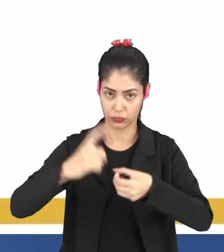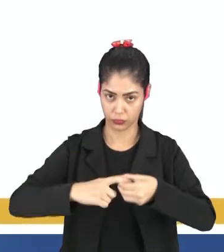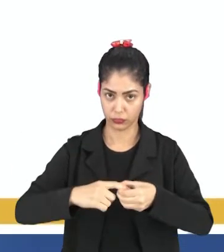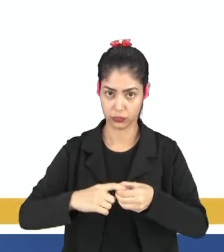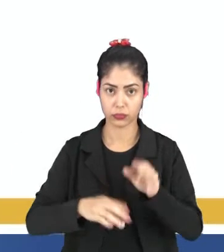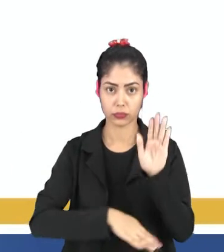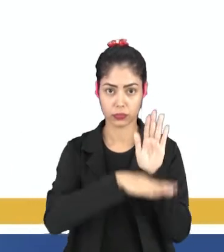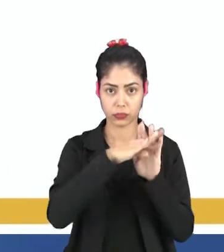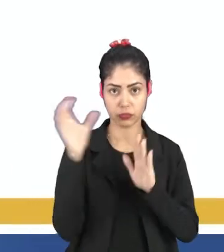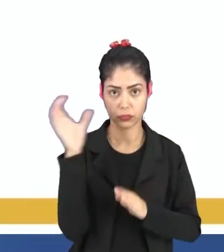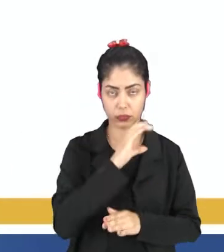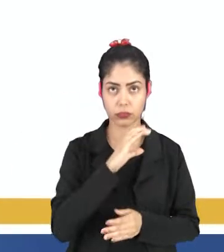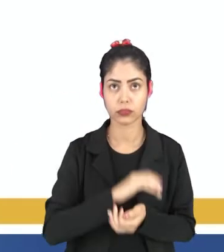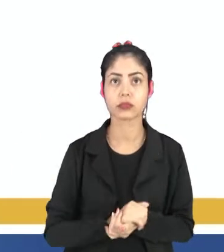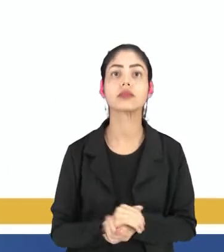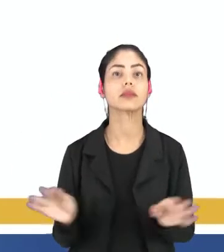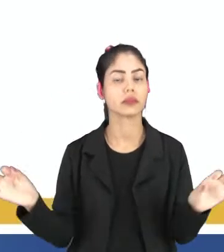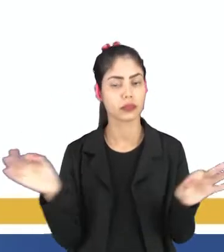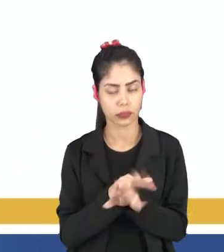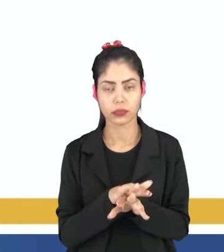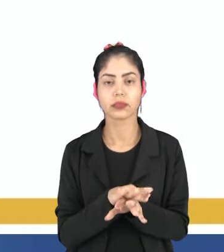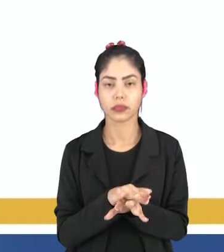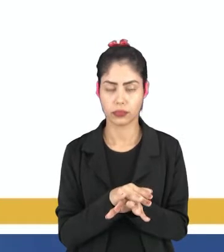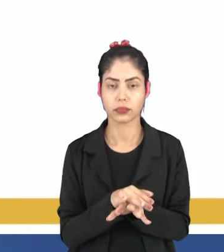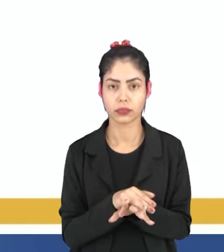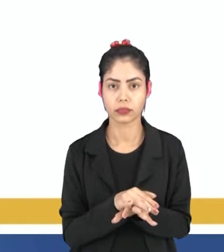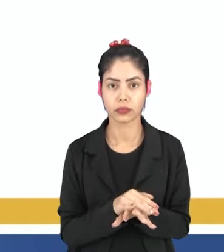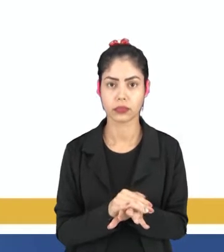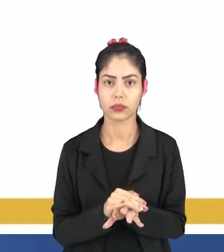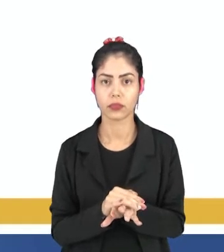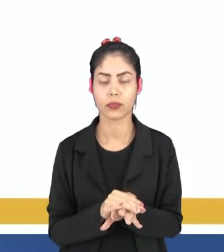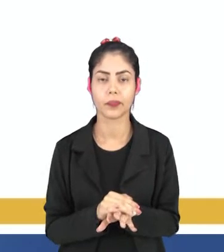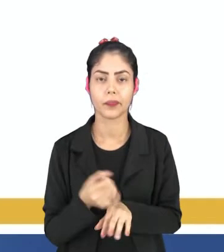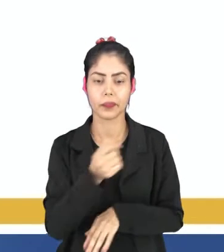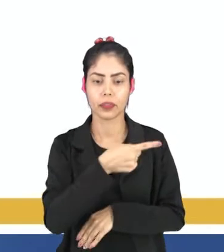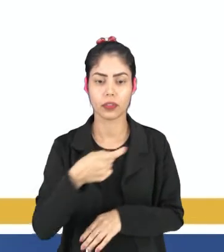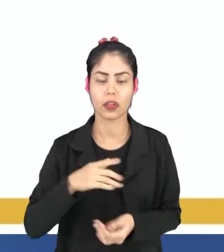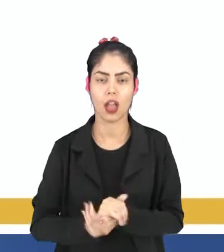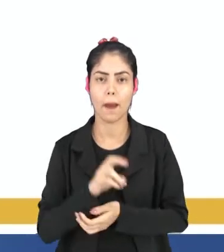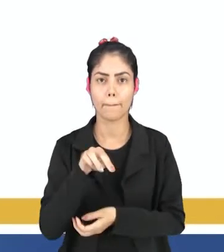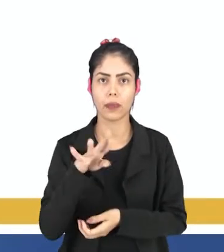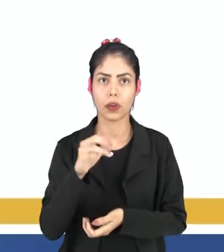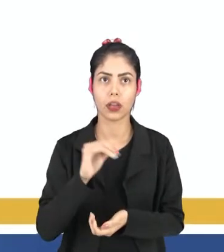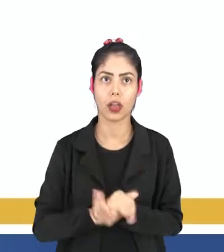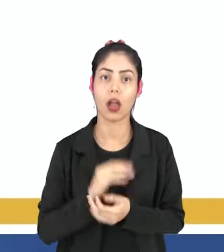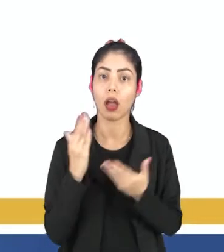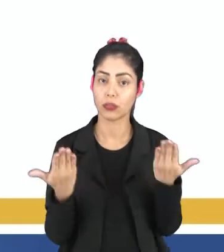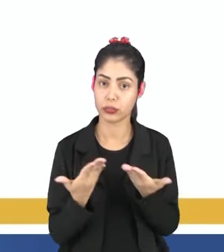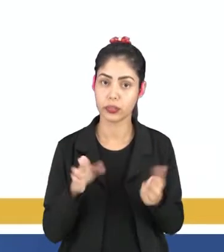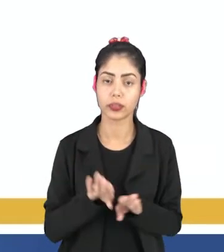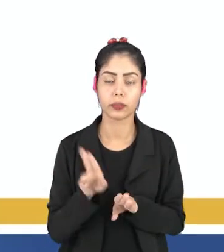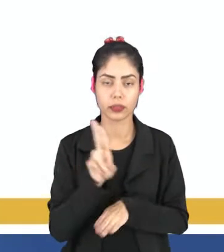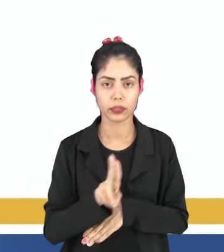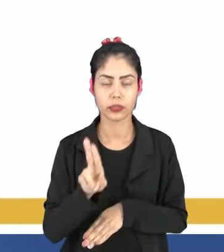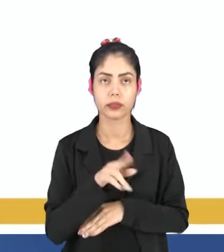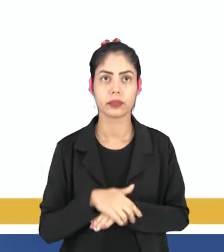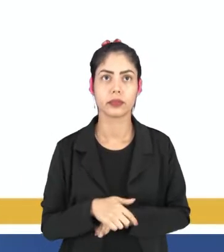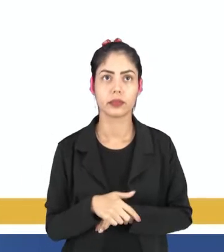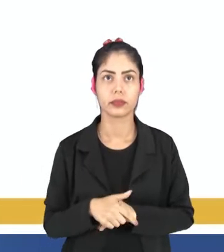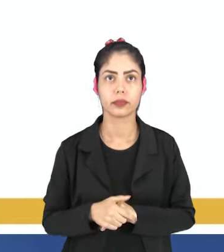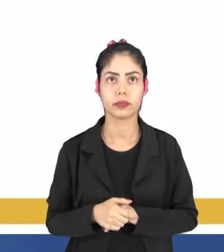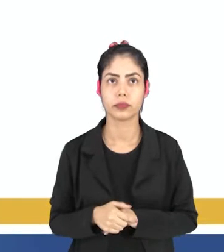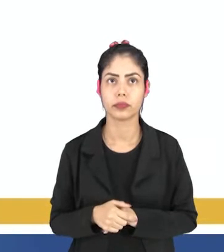temperatura normal muito rápido, e isso mata os micro-organismos que estão naquele leite, tá? Então, pasteurização é muito utilizado hoje em dia, tá? Nós temos